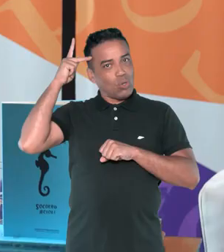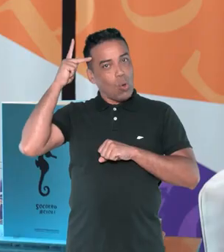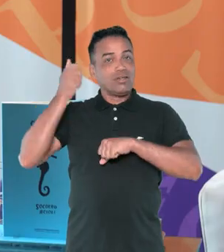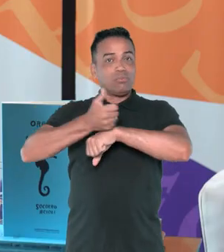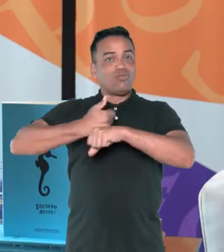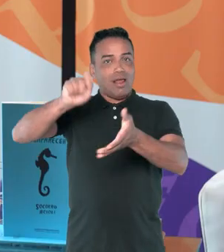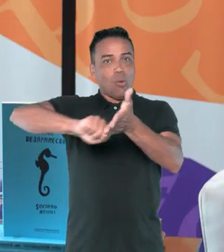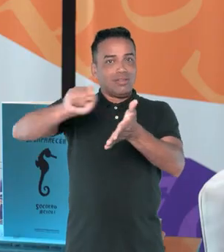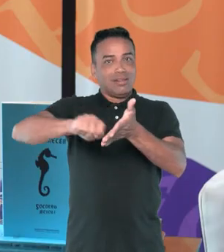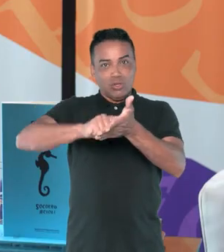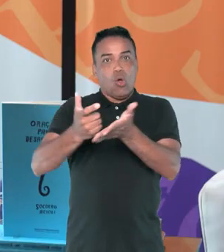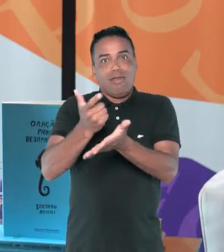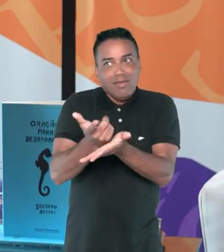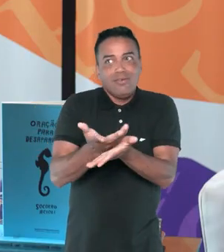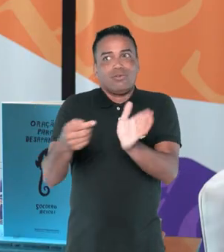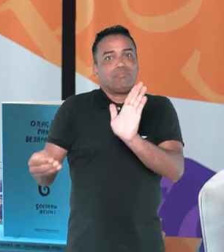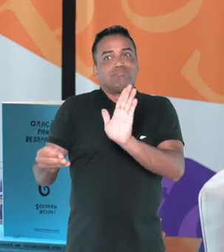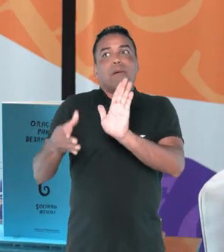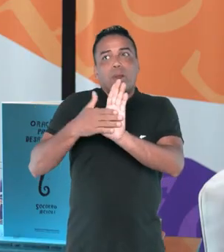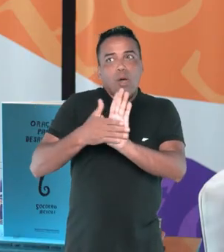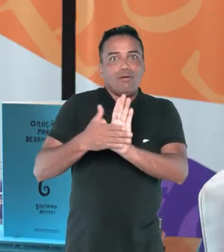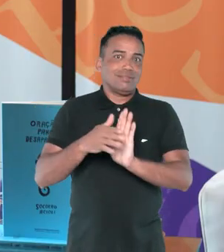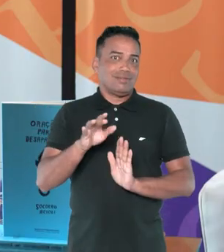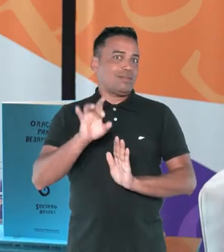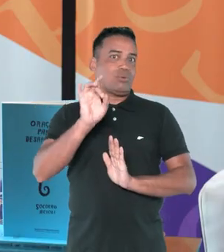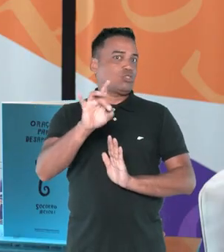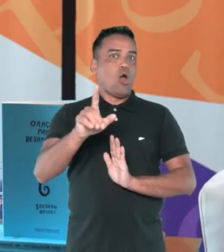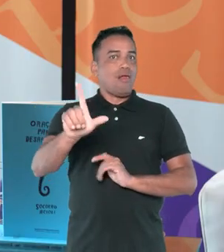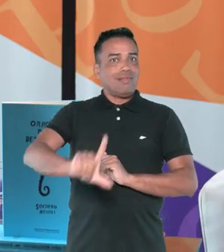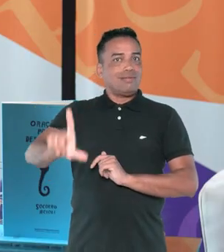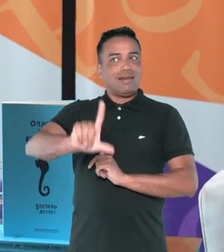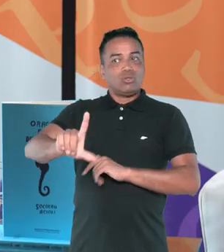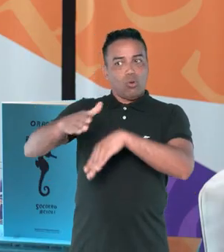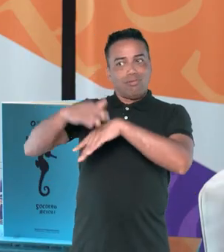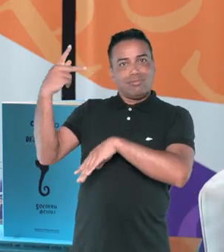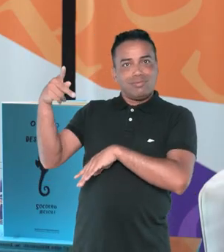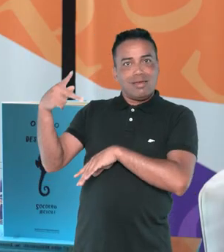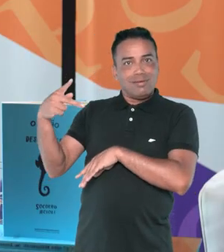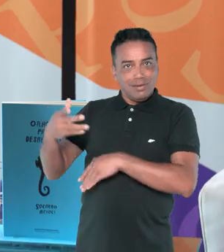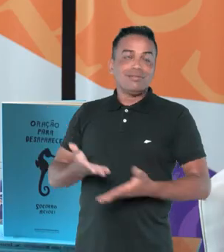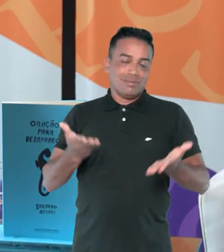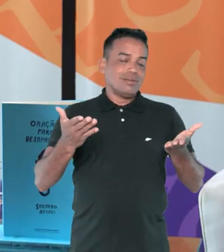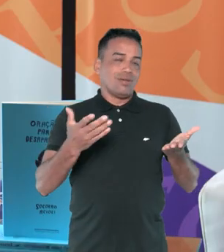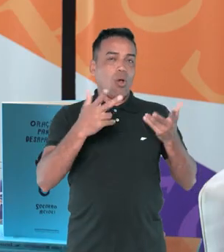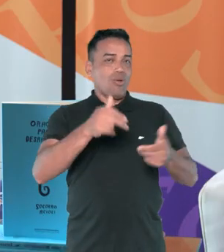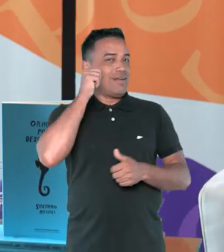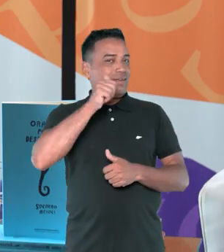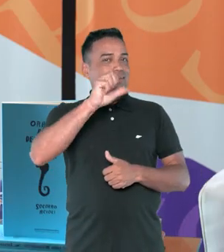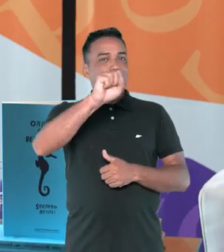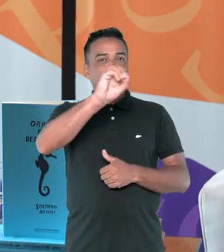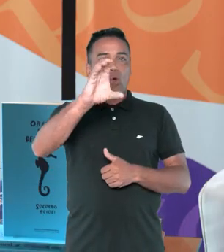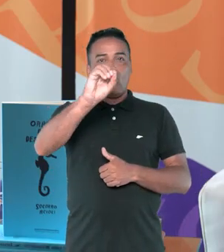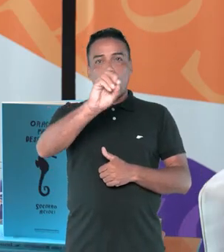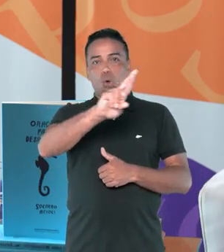traz aqui também têm essa meta e essa proposta, não só através da literatura deles, como é o caso do Socorro, mas